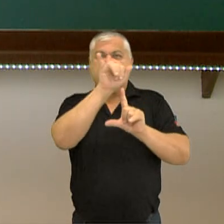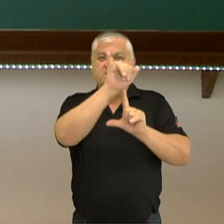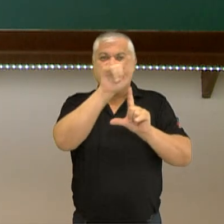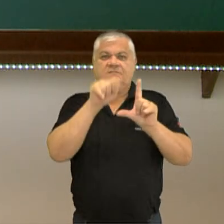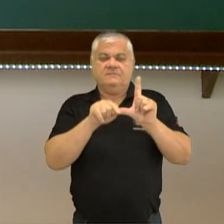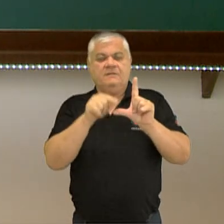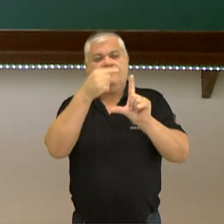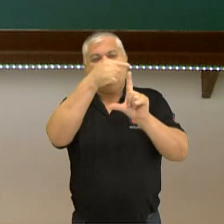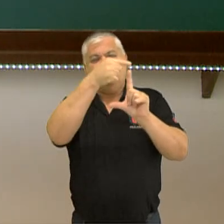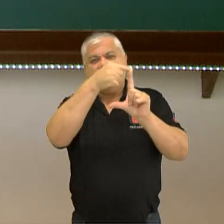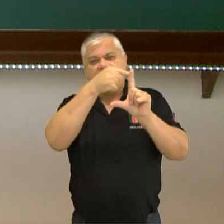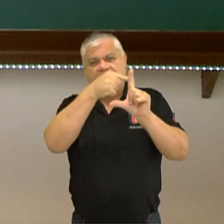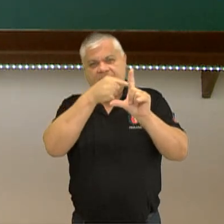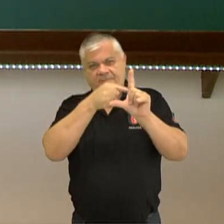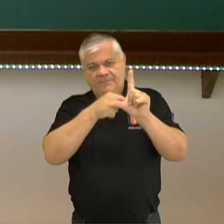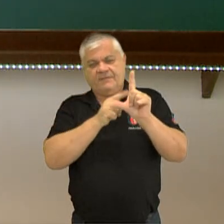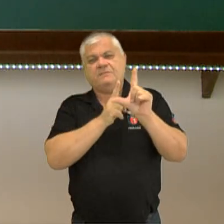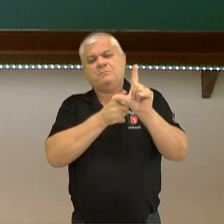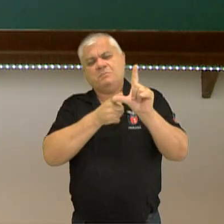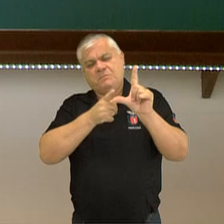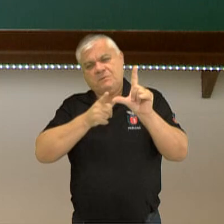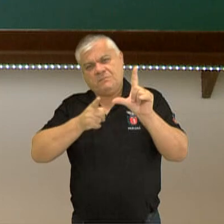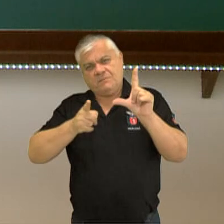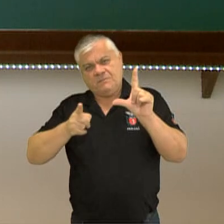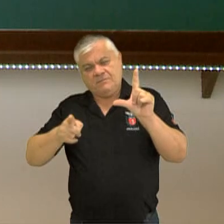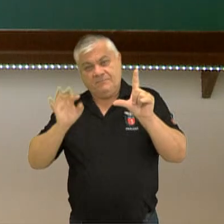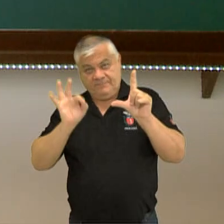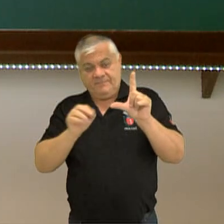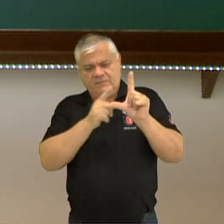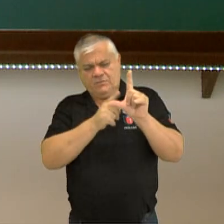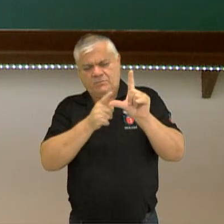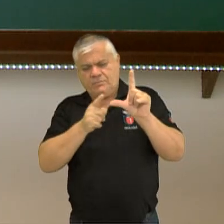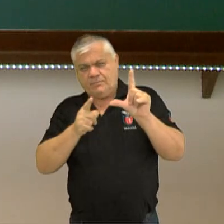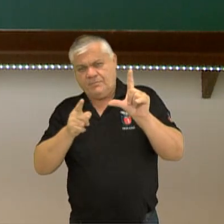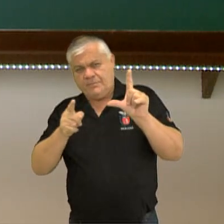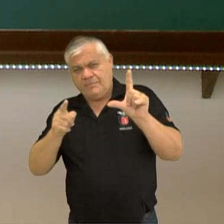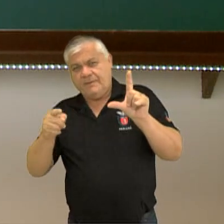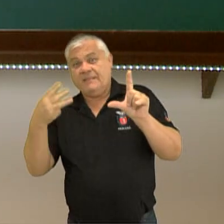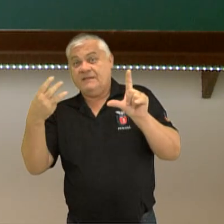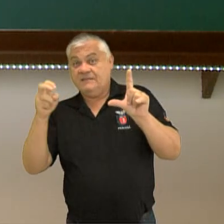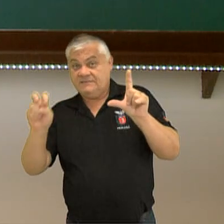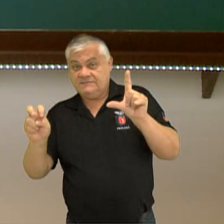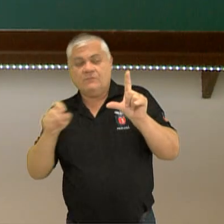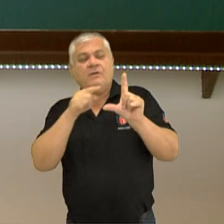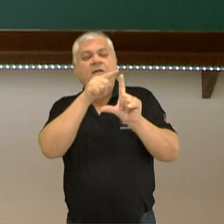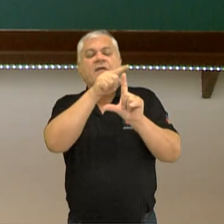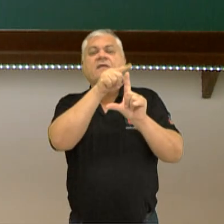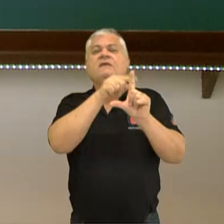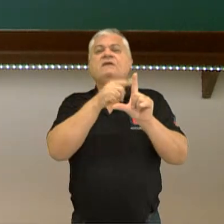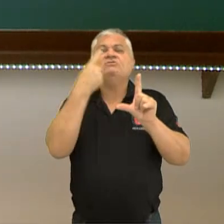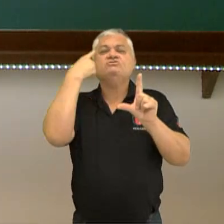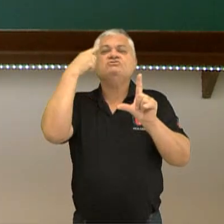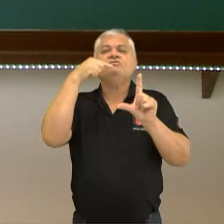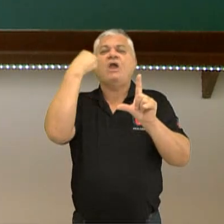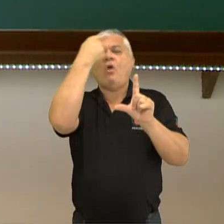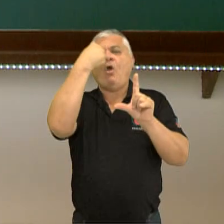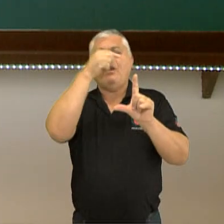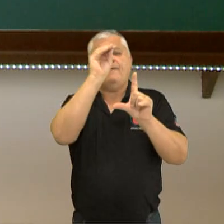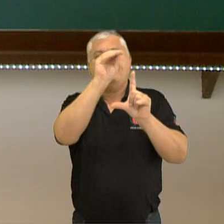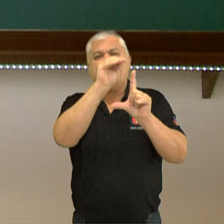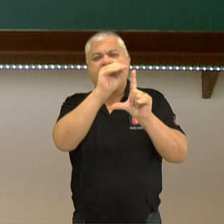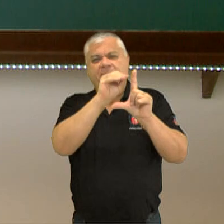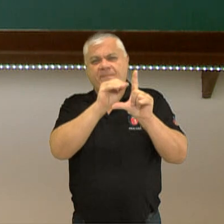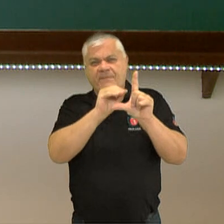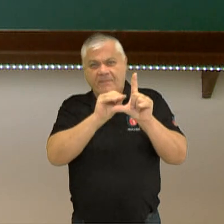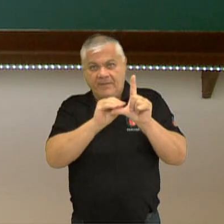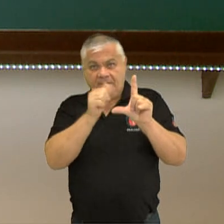segunda, até chegar na 35ª, e o eixo Y é a duração do dia em horas. Então, só marquem esses